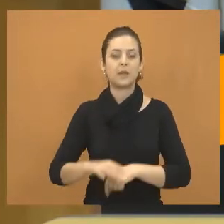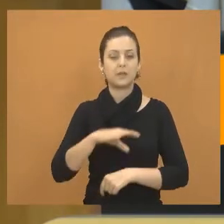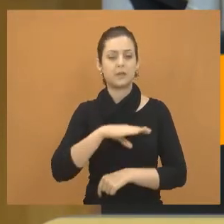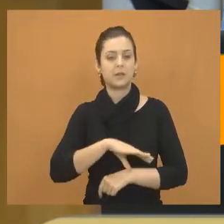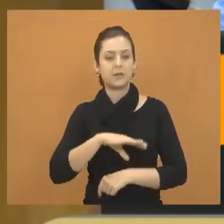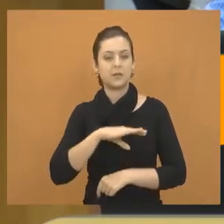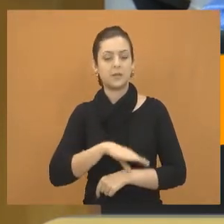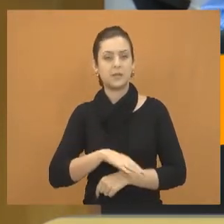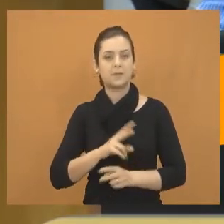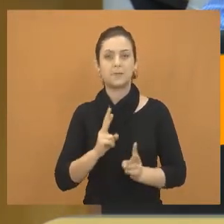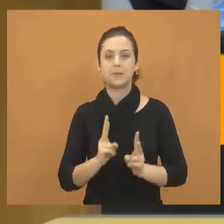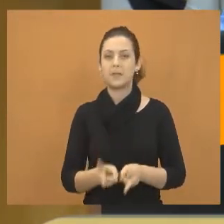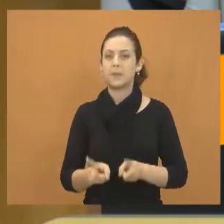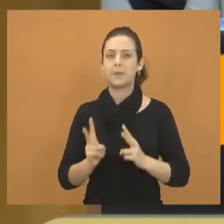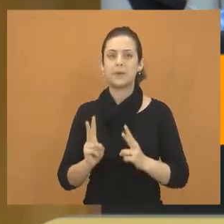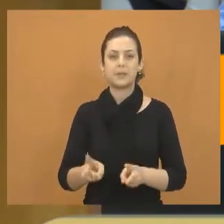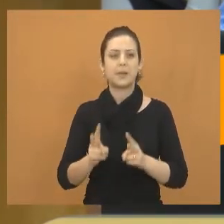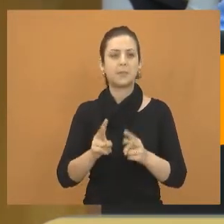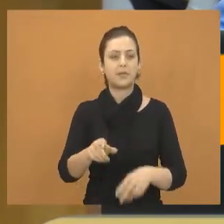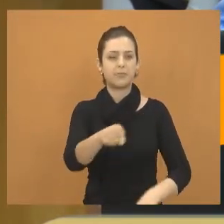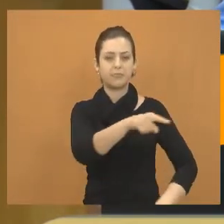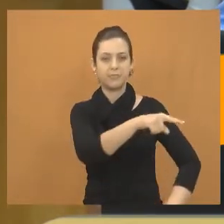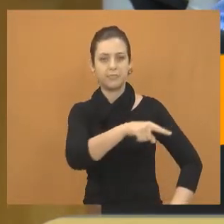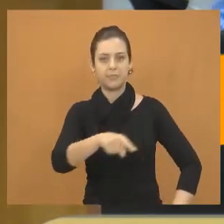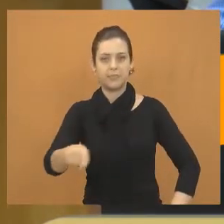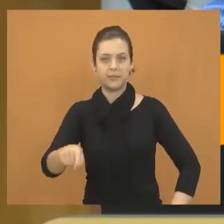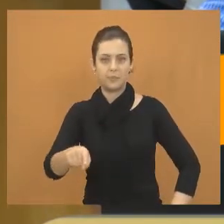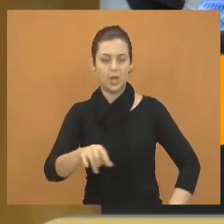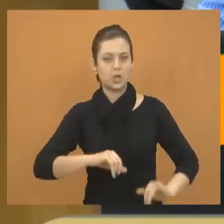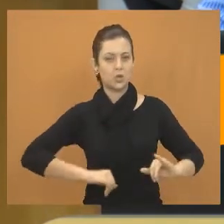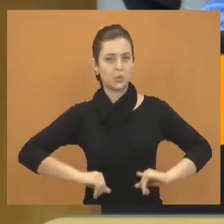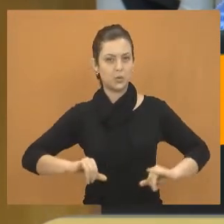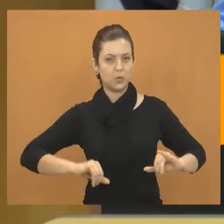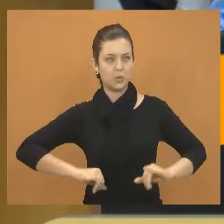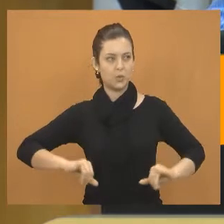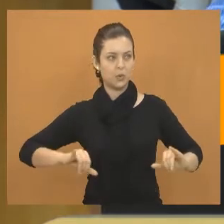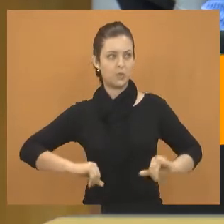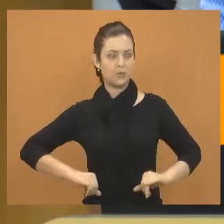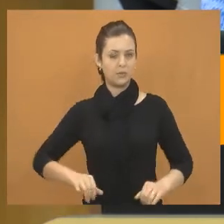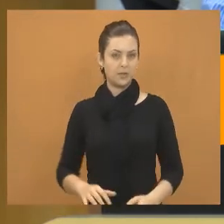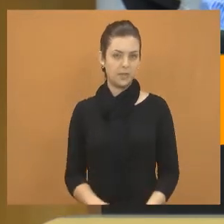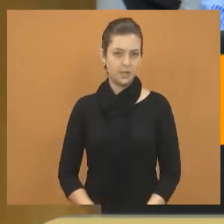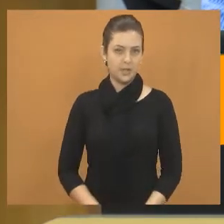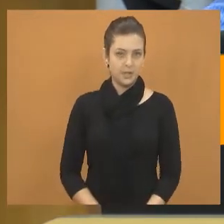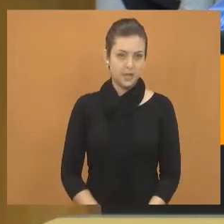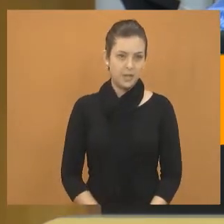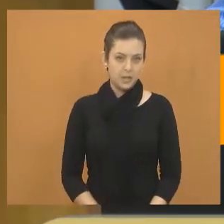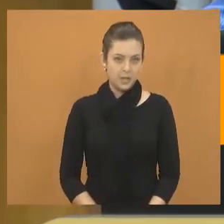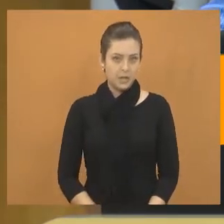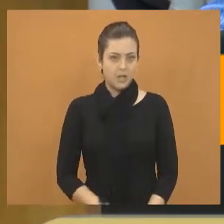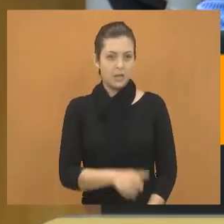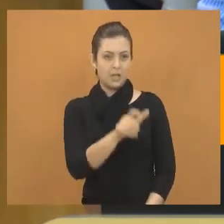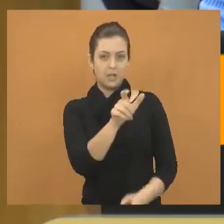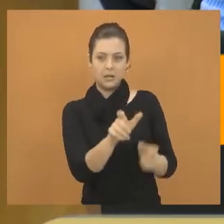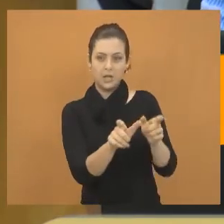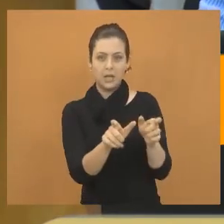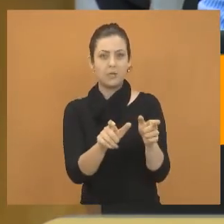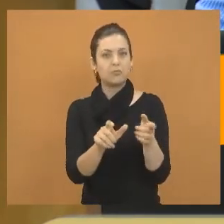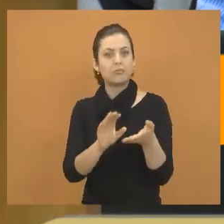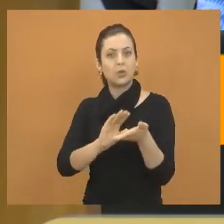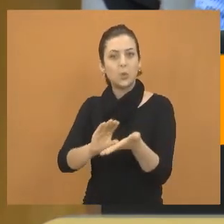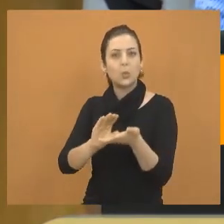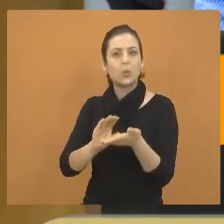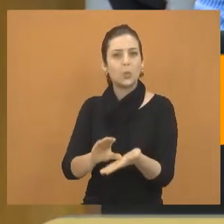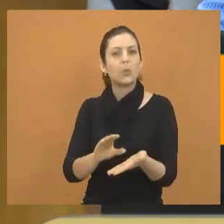município é sempre quem paga o pato. Né? O que eu quero dizer com isso? É onde o camarada contribui